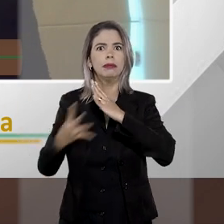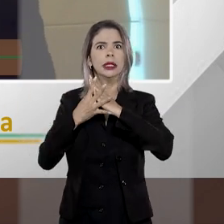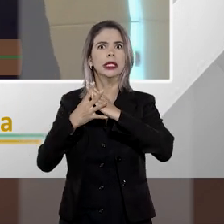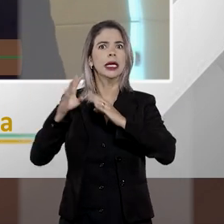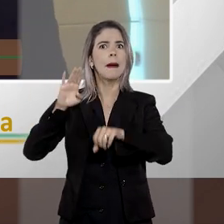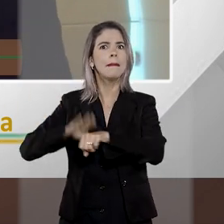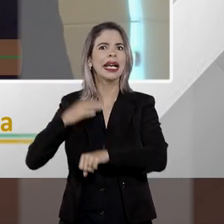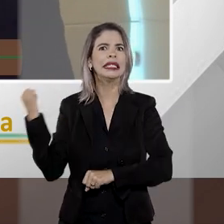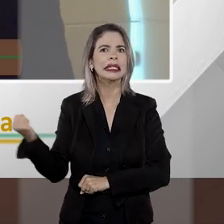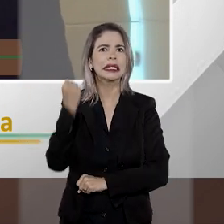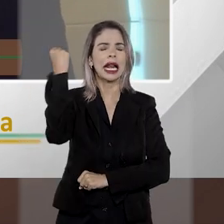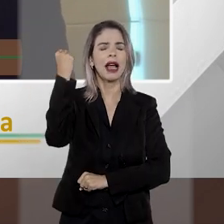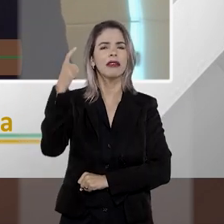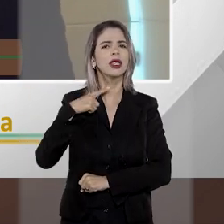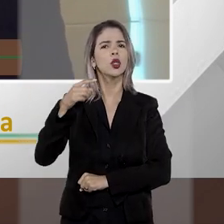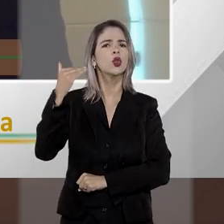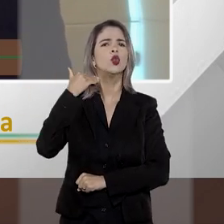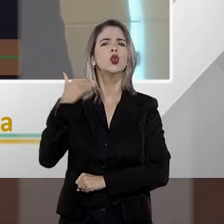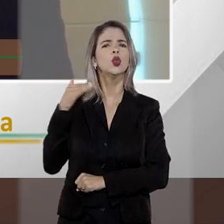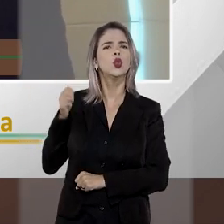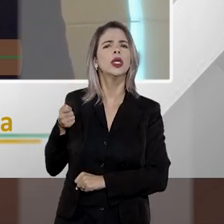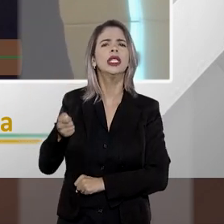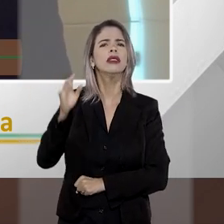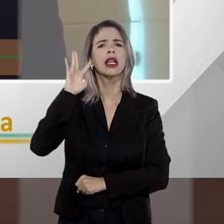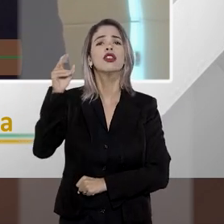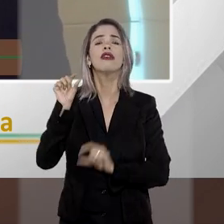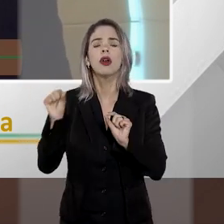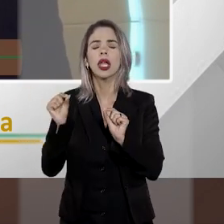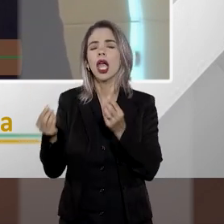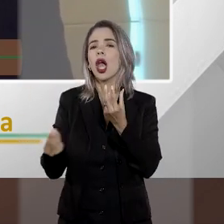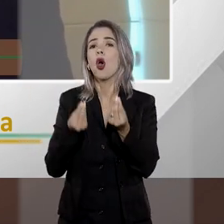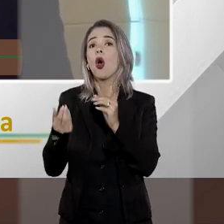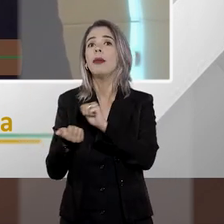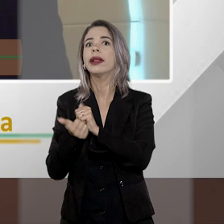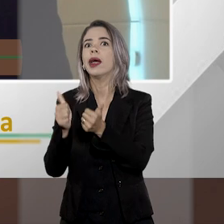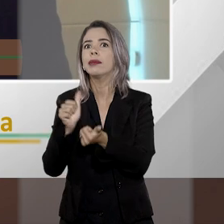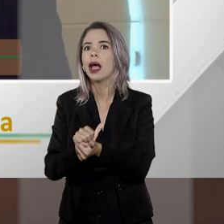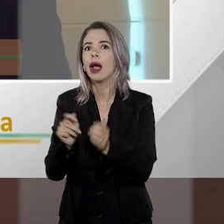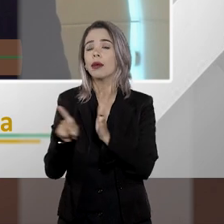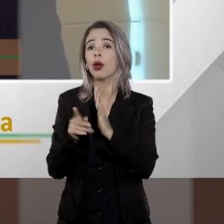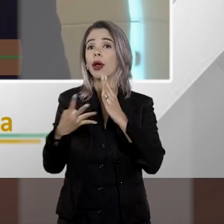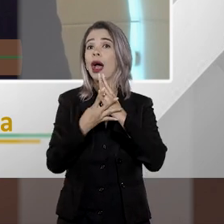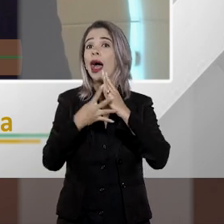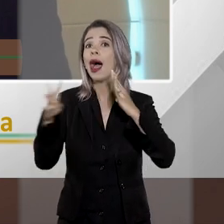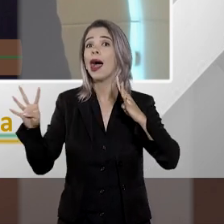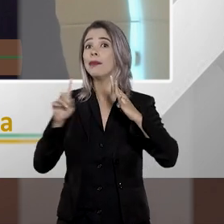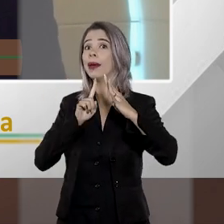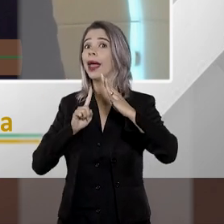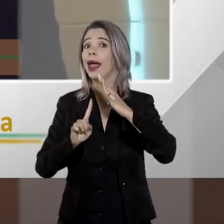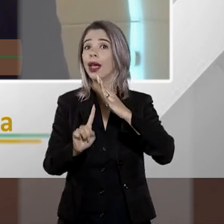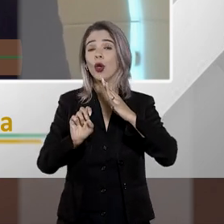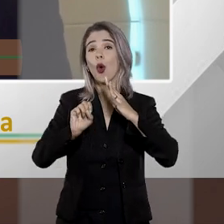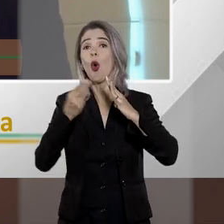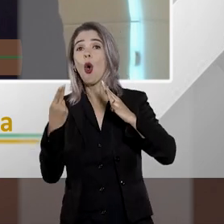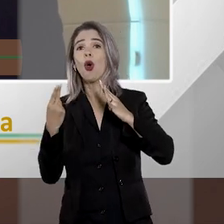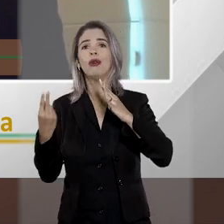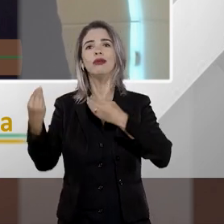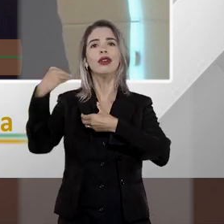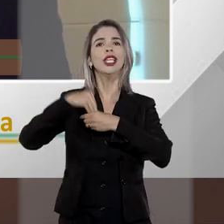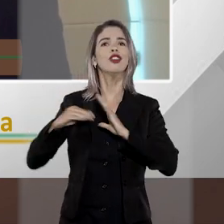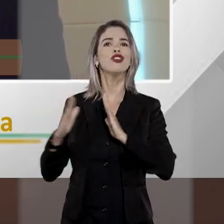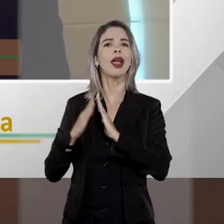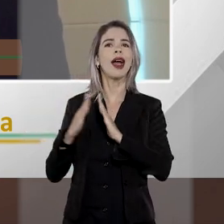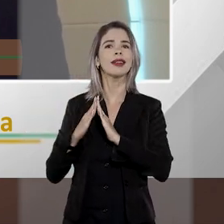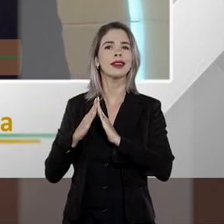regime mais gravoso, o juízo da execução ele vai determinar o cumprimento da pena em regime aberto ou até mesmo